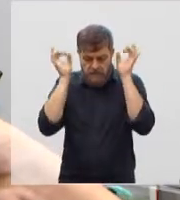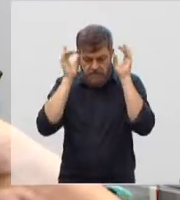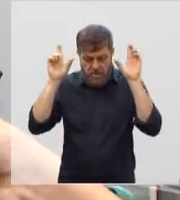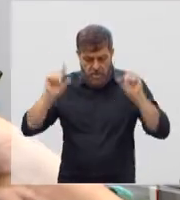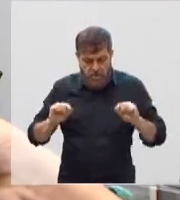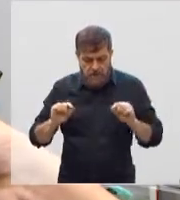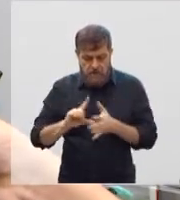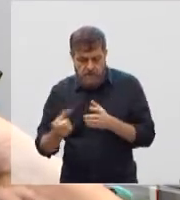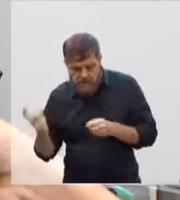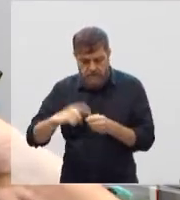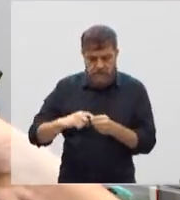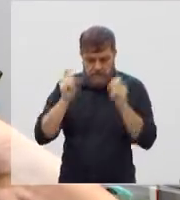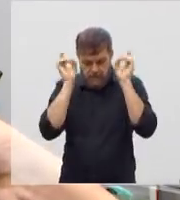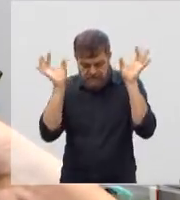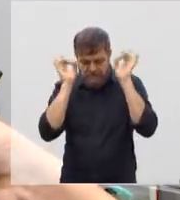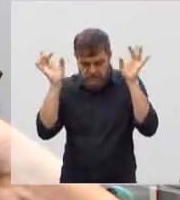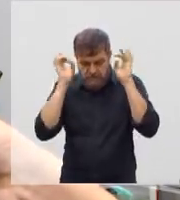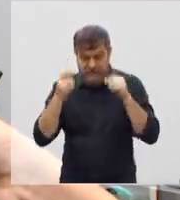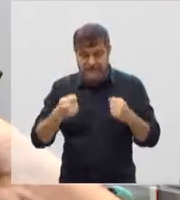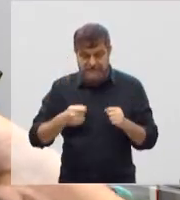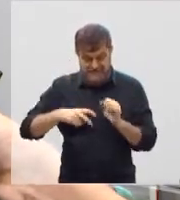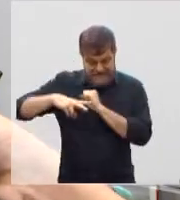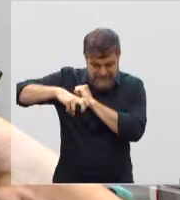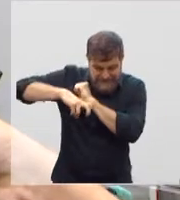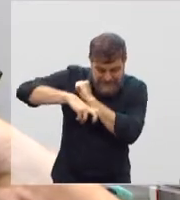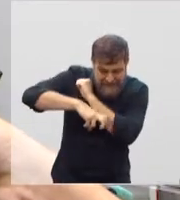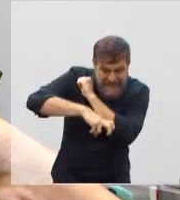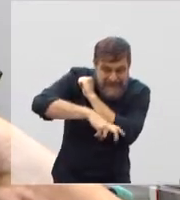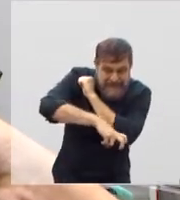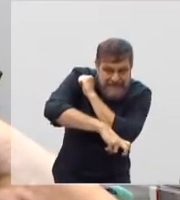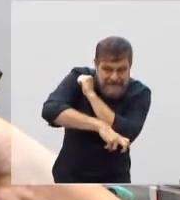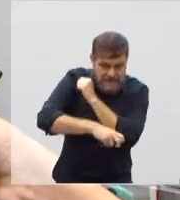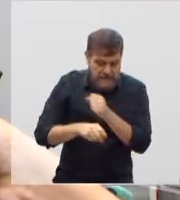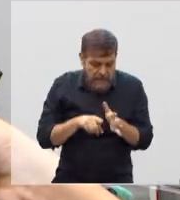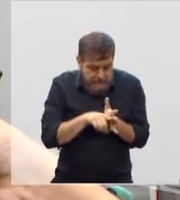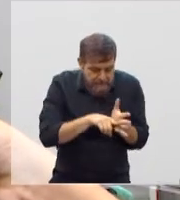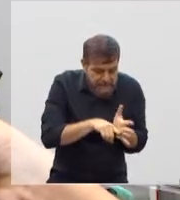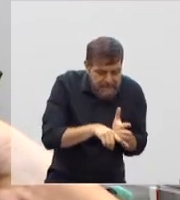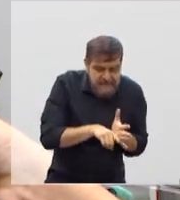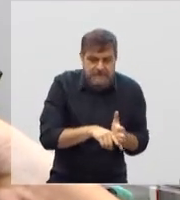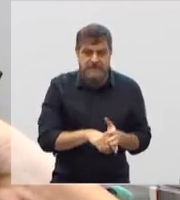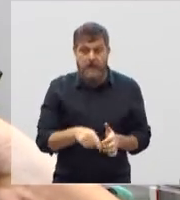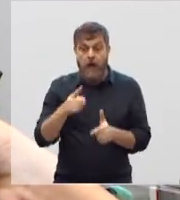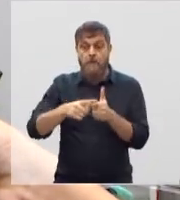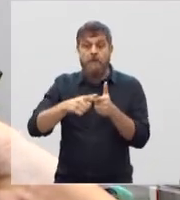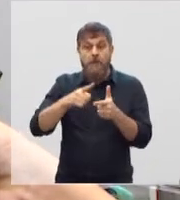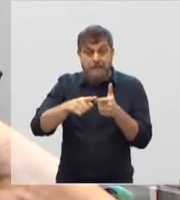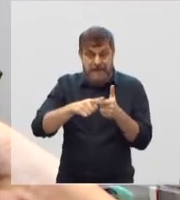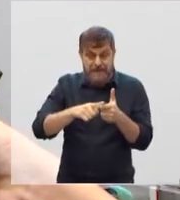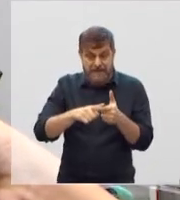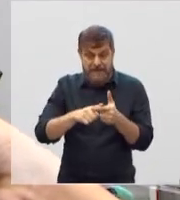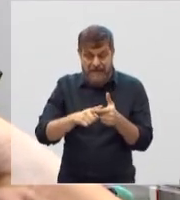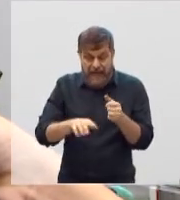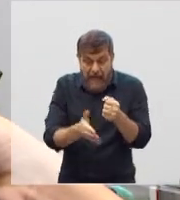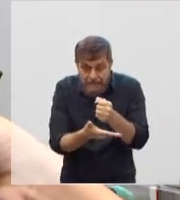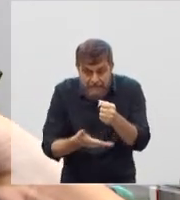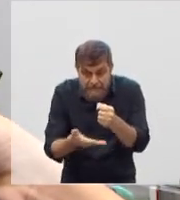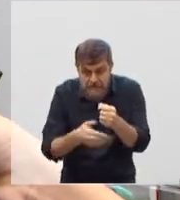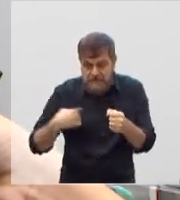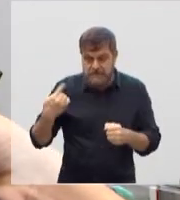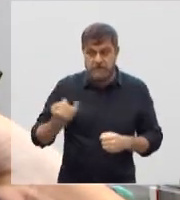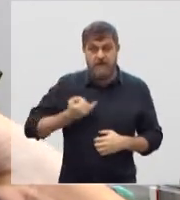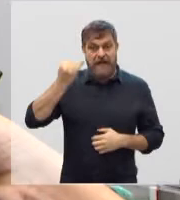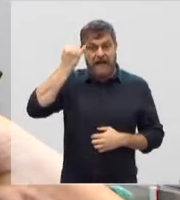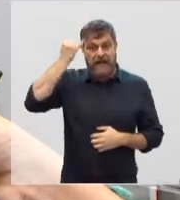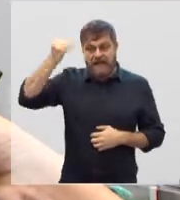pode ficar nessas consequências, ele tem que, na raiz, assim é a relação à segurança, assim, por isso que nós